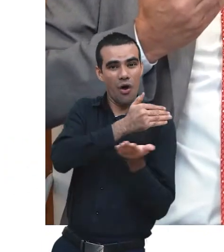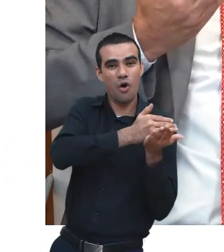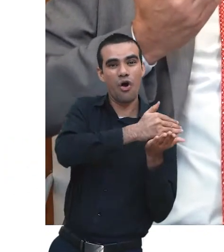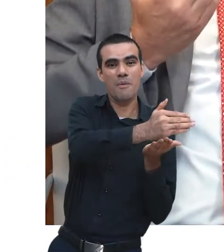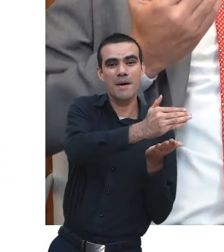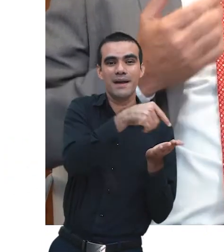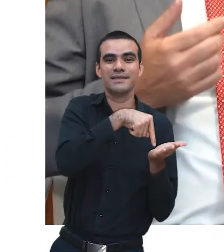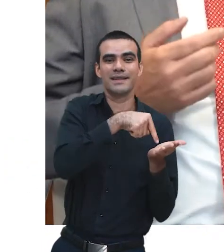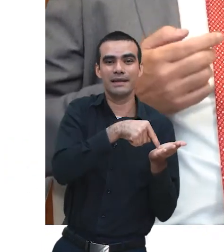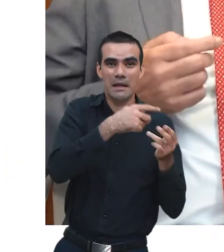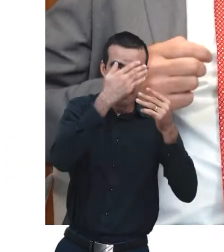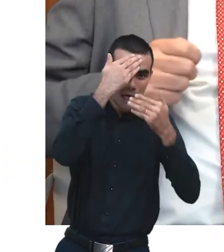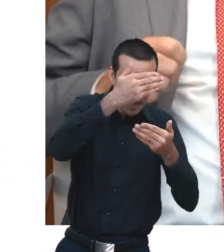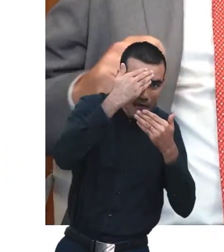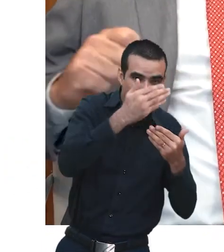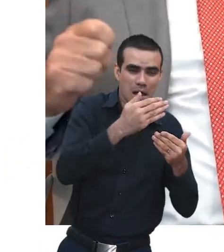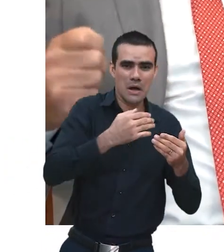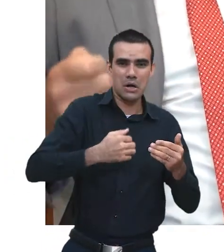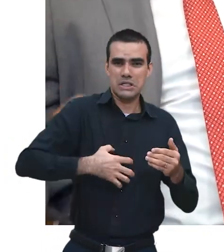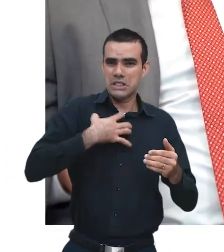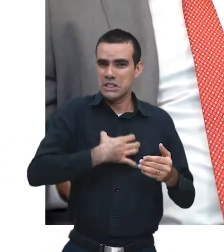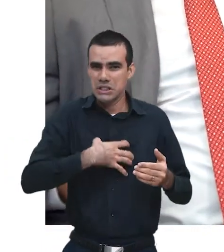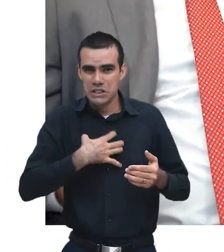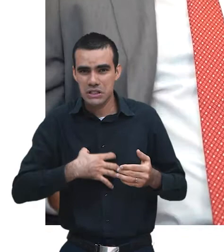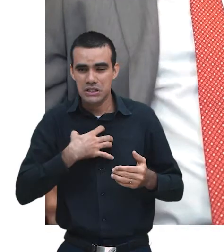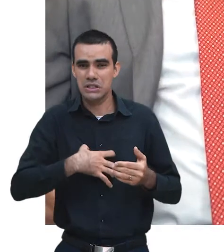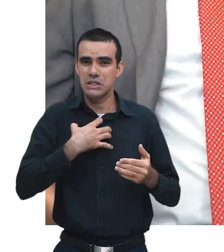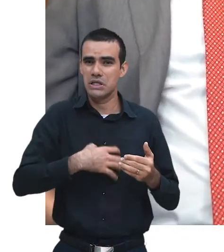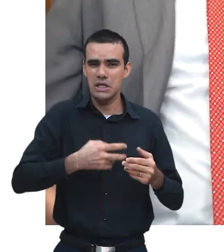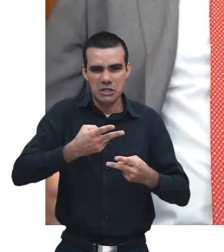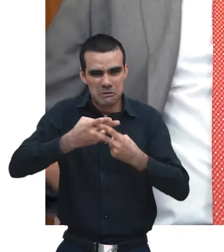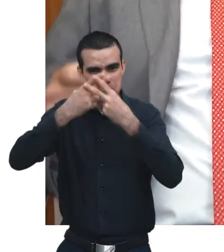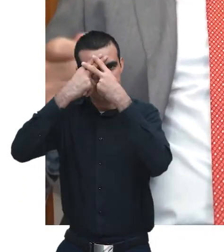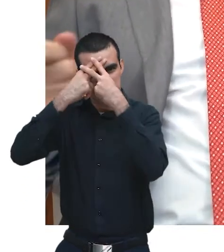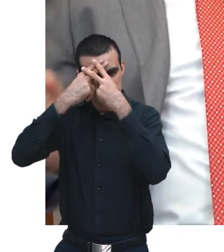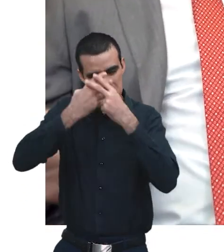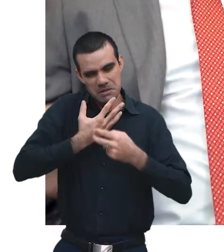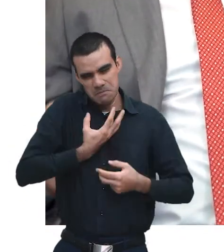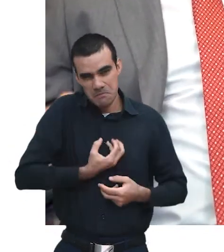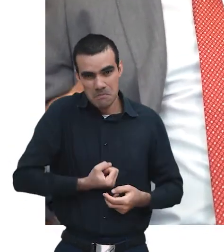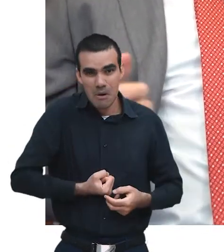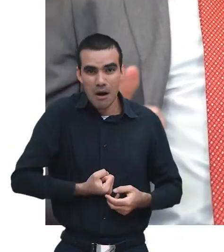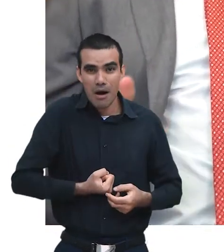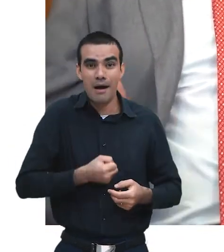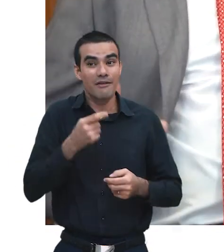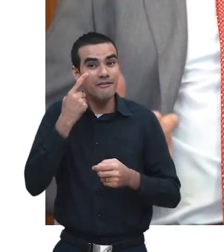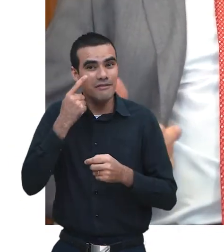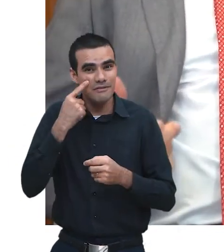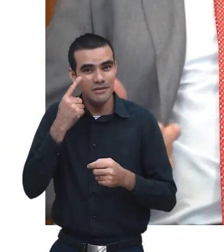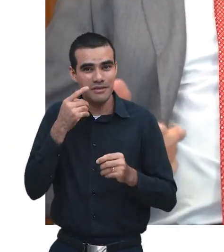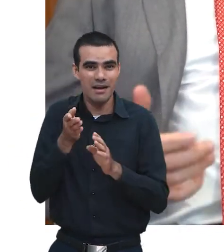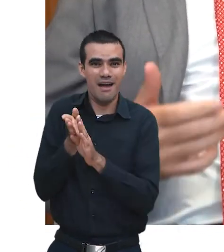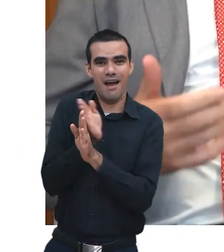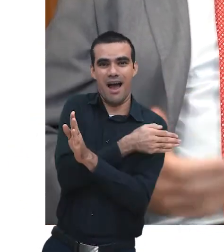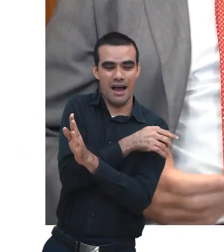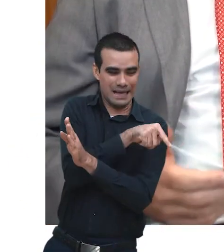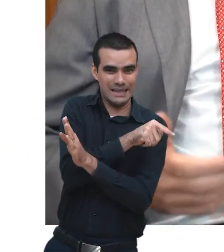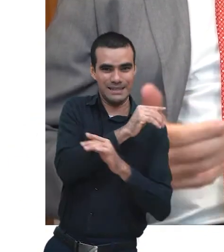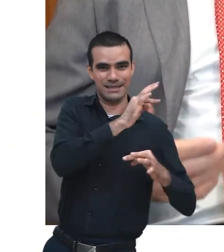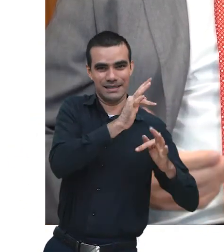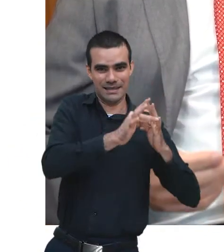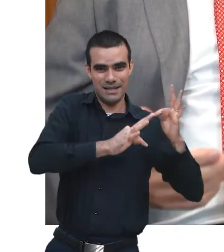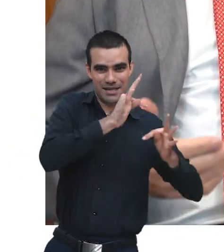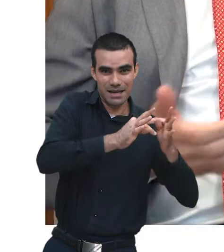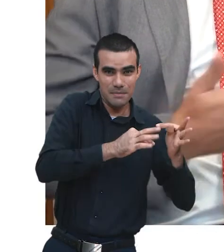iniciou porque o indivíduo não é grato, porque o indivíduo é raivoso, porque fica ressentido, magoado, nós temos que rever